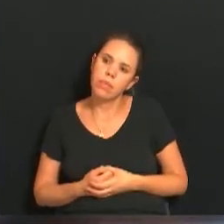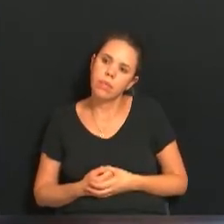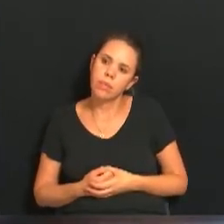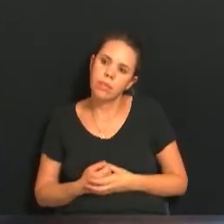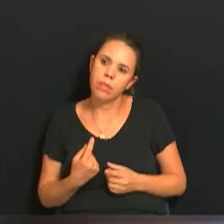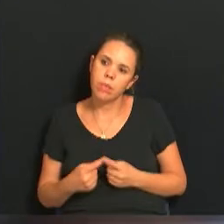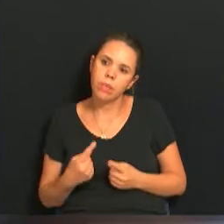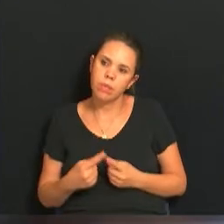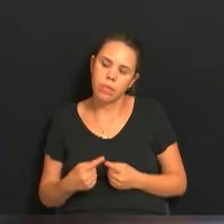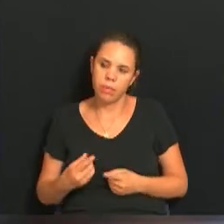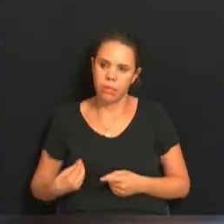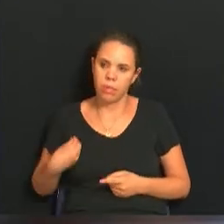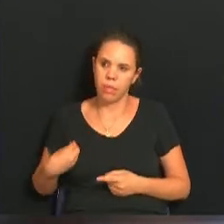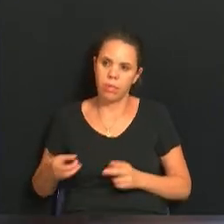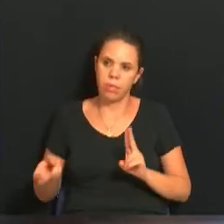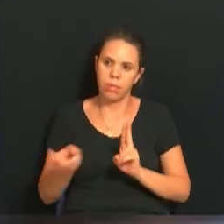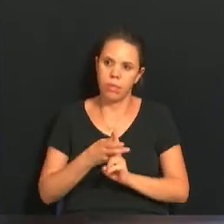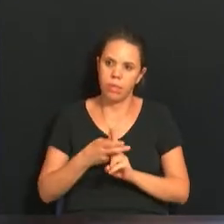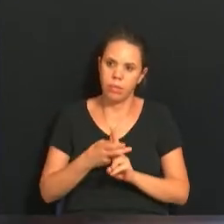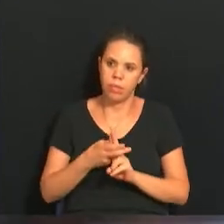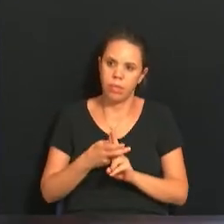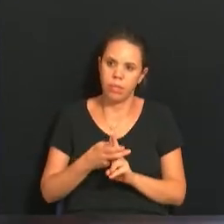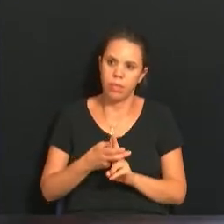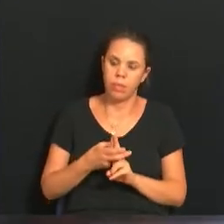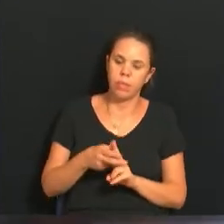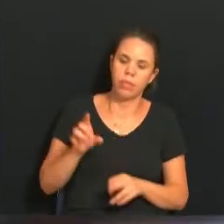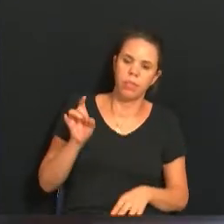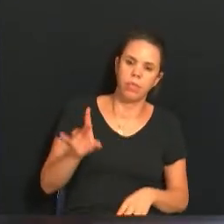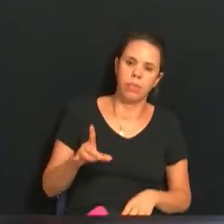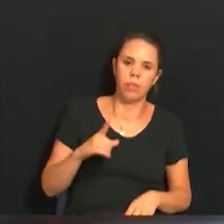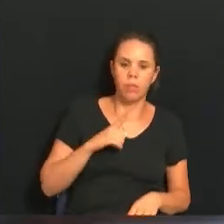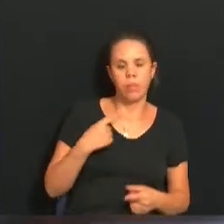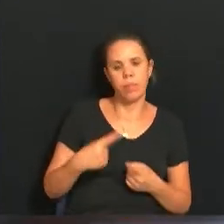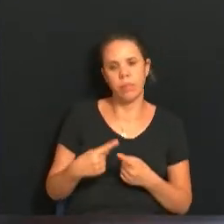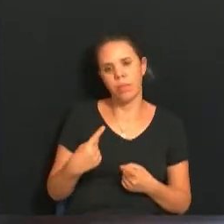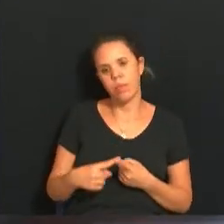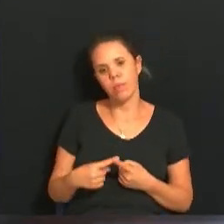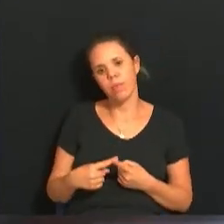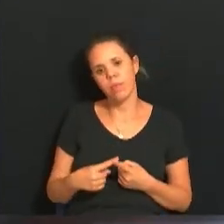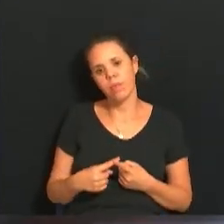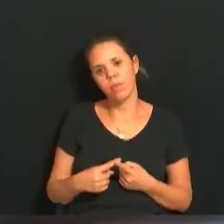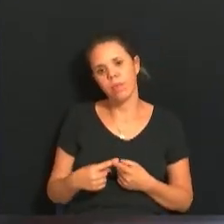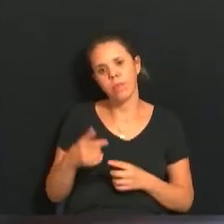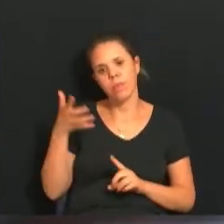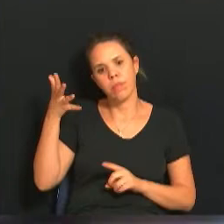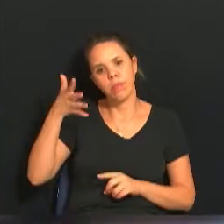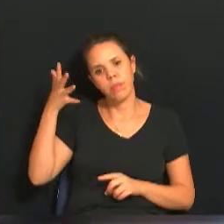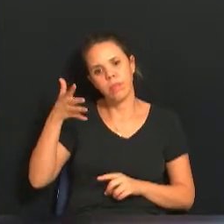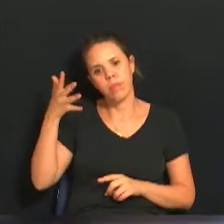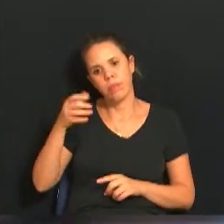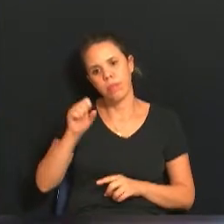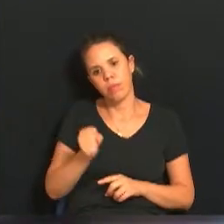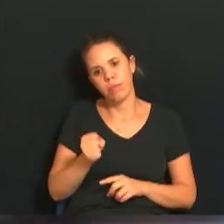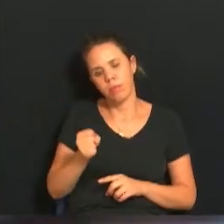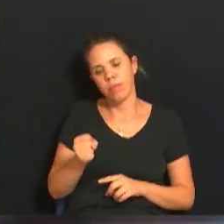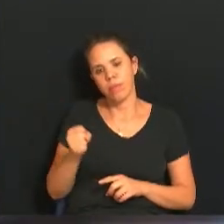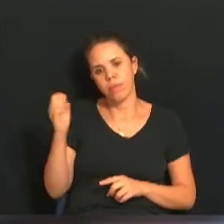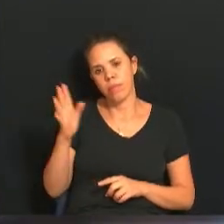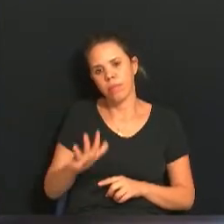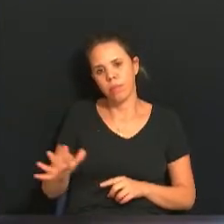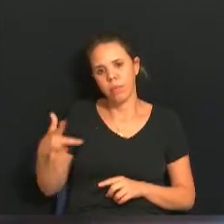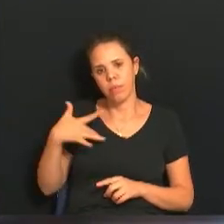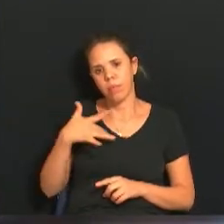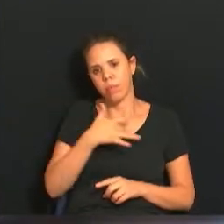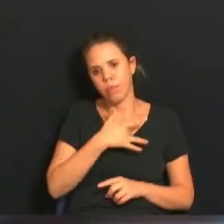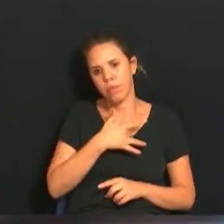para existir o Sistema Único de Saúde, ele só existiu porque existiu a conferência, a 8ª Conferência Nacional de Saúde, onde